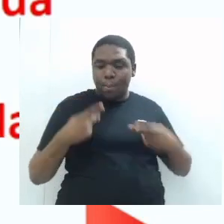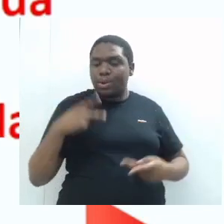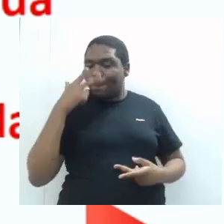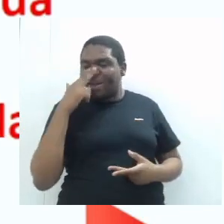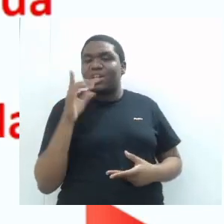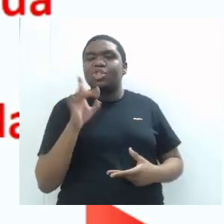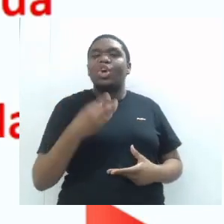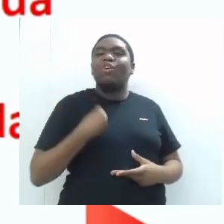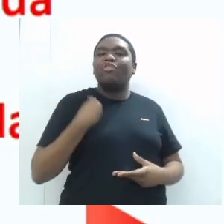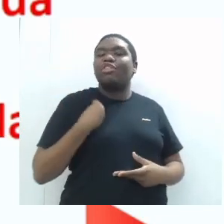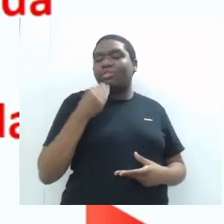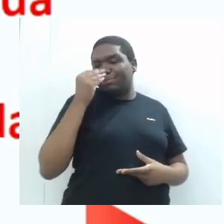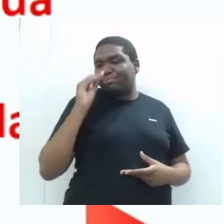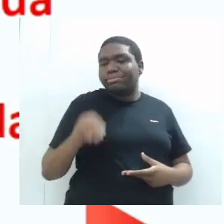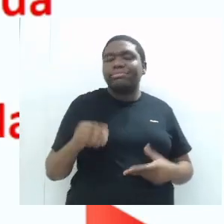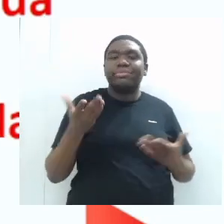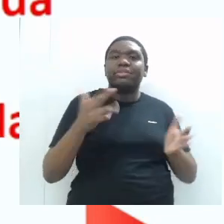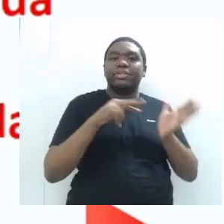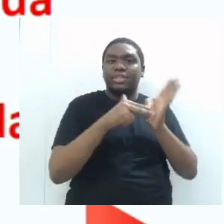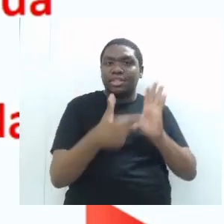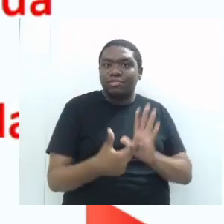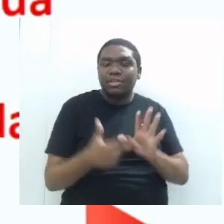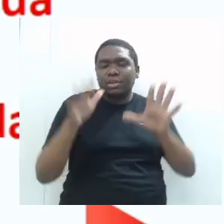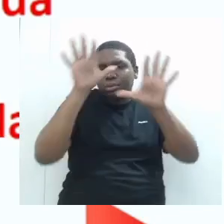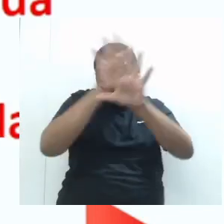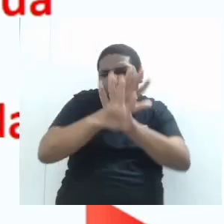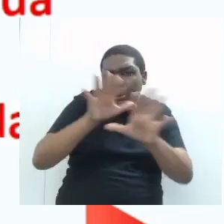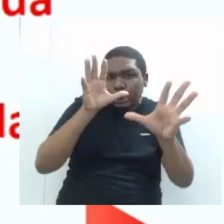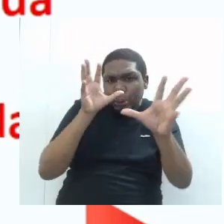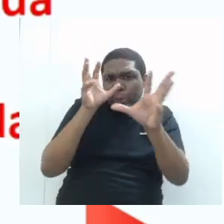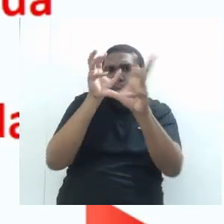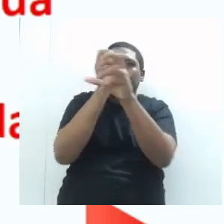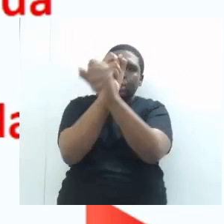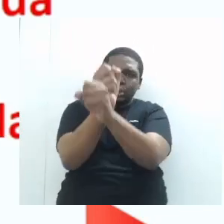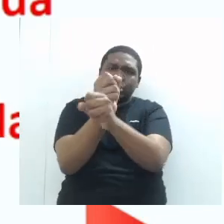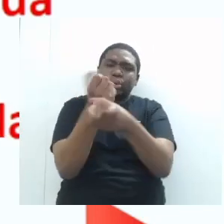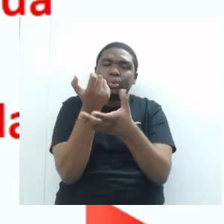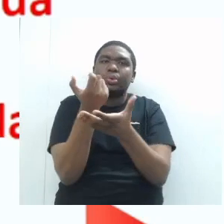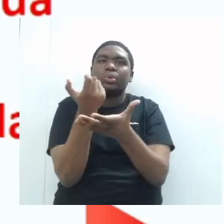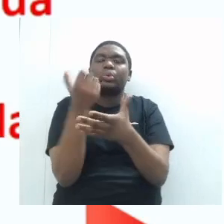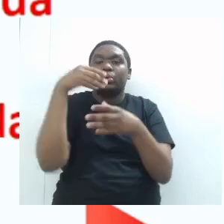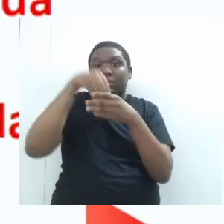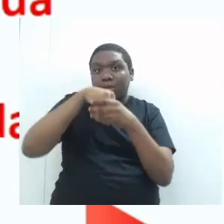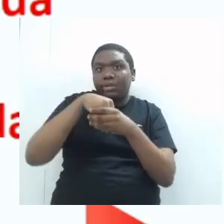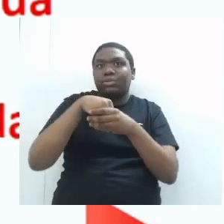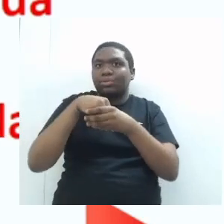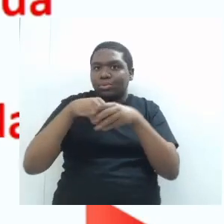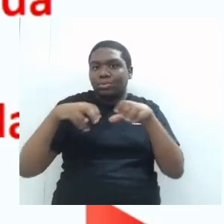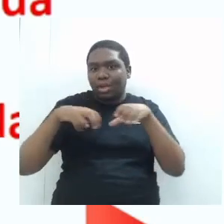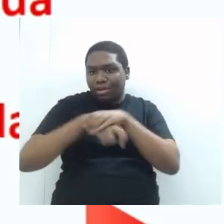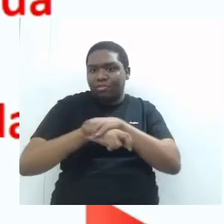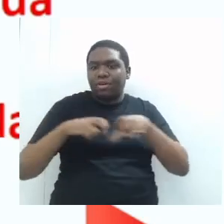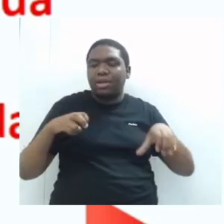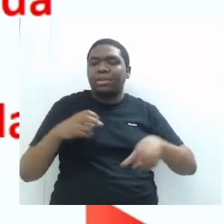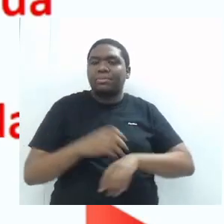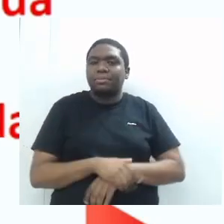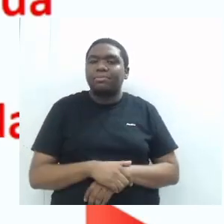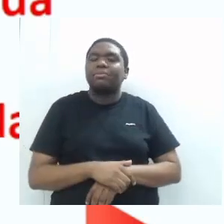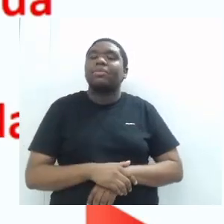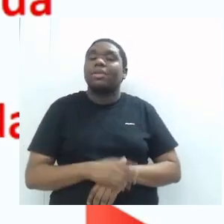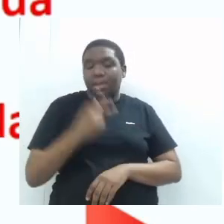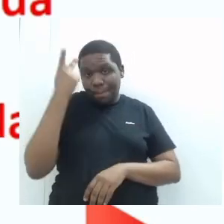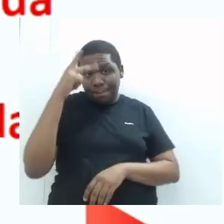aparências, representadas pelas sombras projetadas no fundo da caverna. Para ele, o